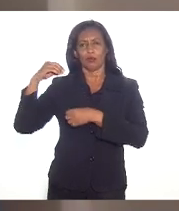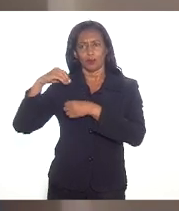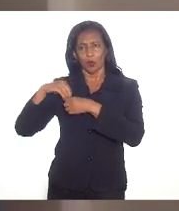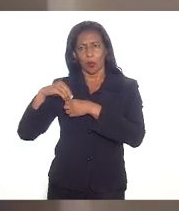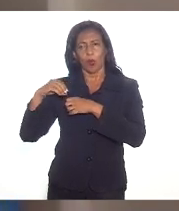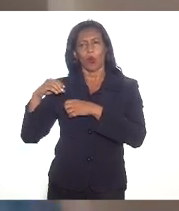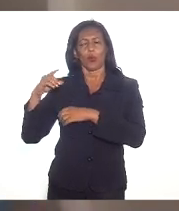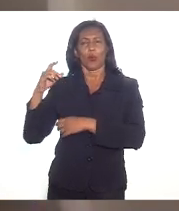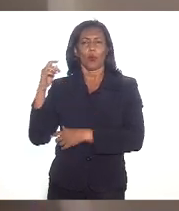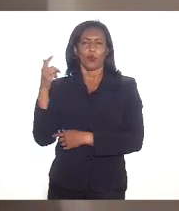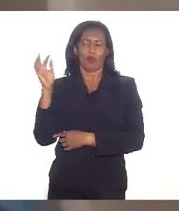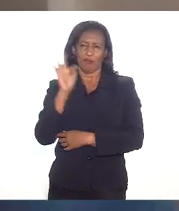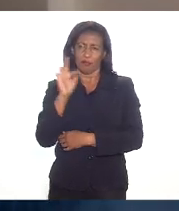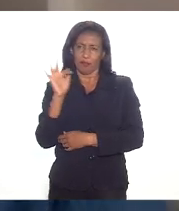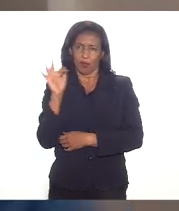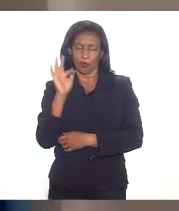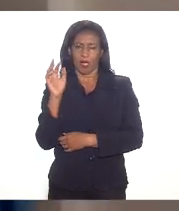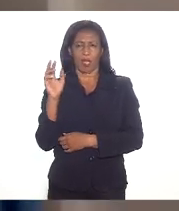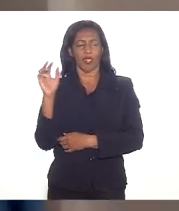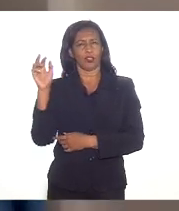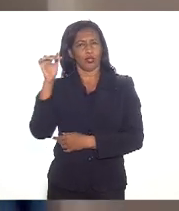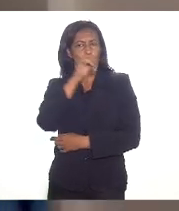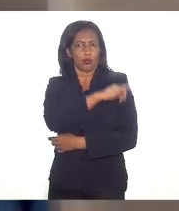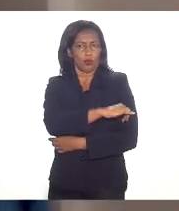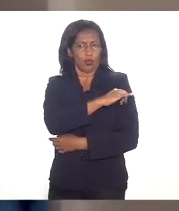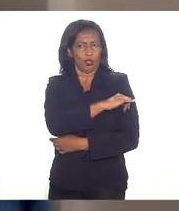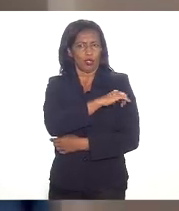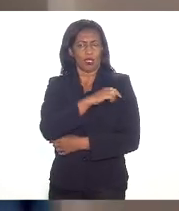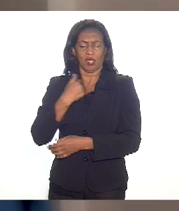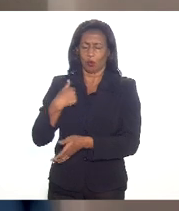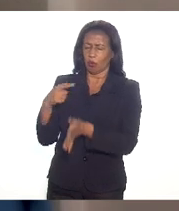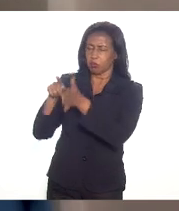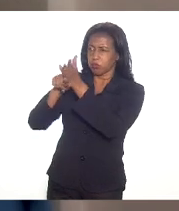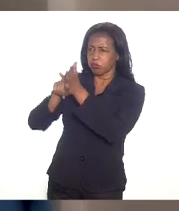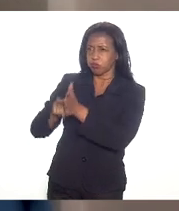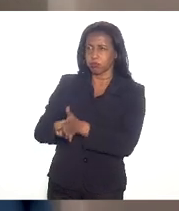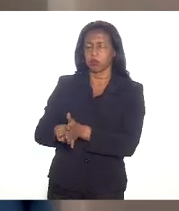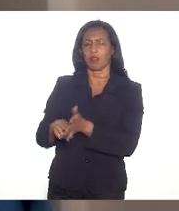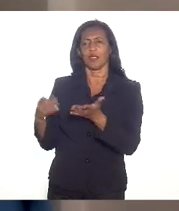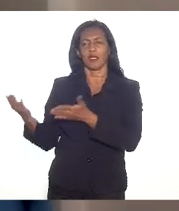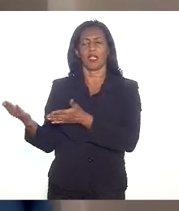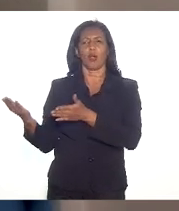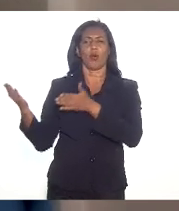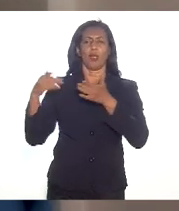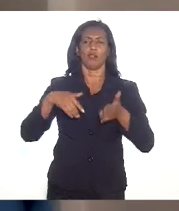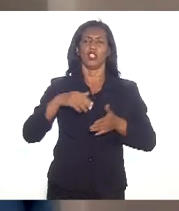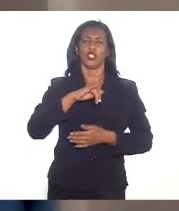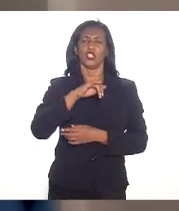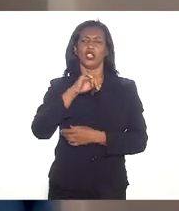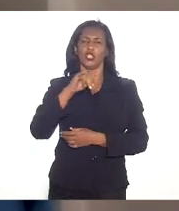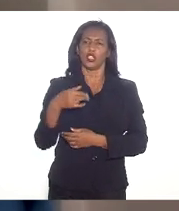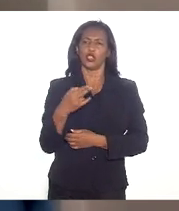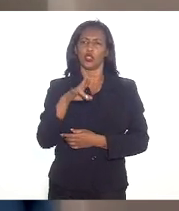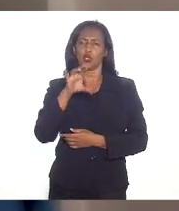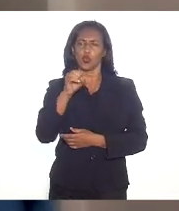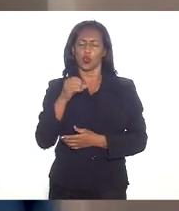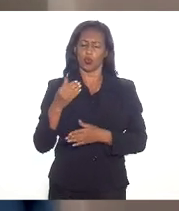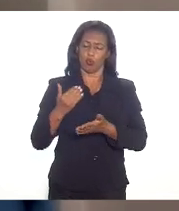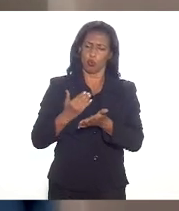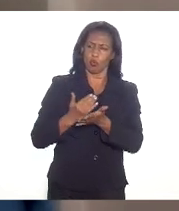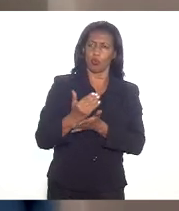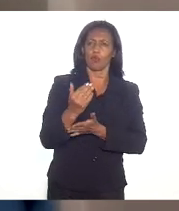desde 1994, quando estou dando aula, fazendo pesquisa lá, e estou aqui na Alerj desde junho, né? Agradecer ao